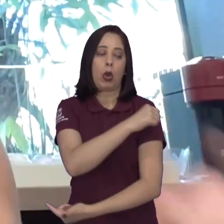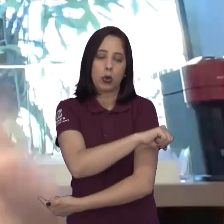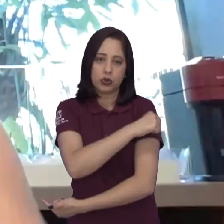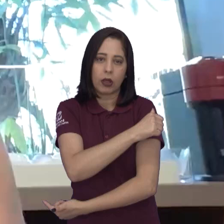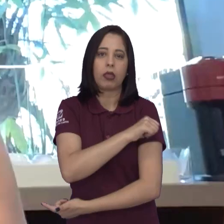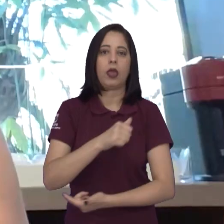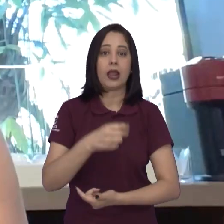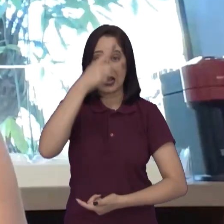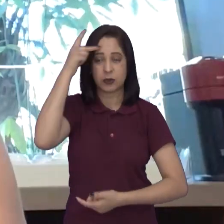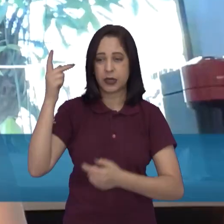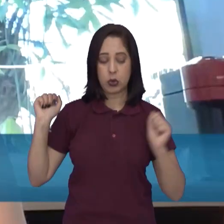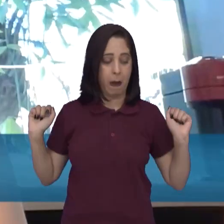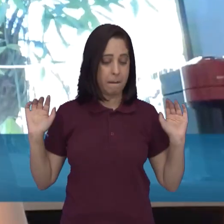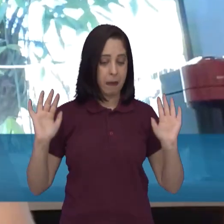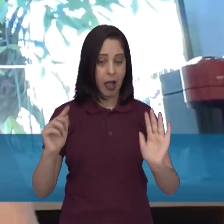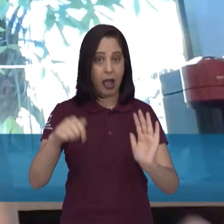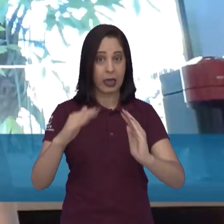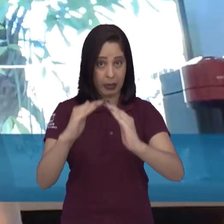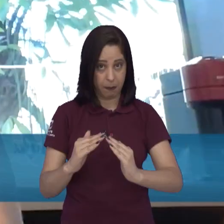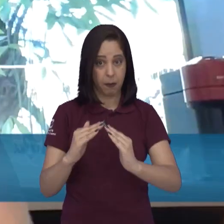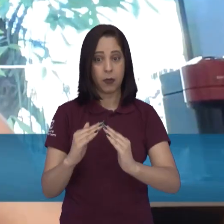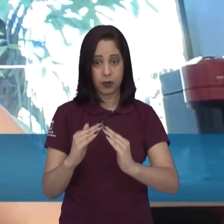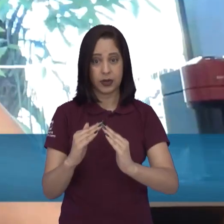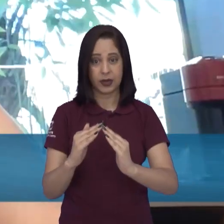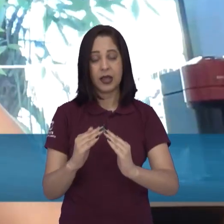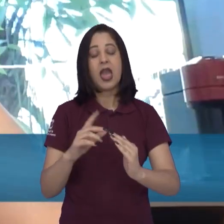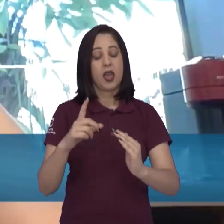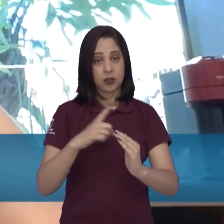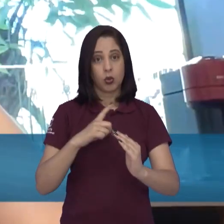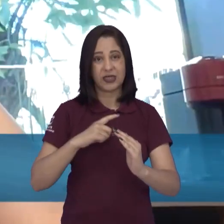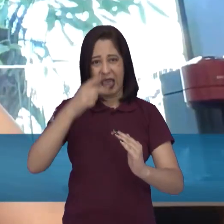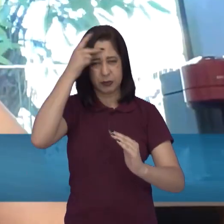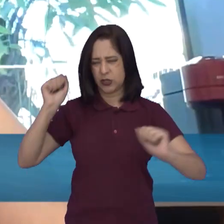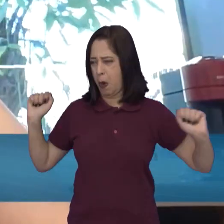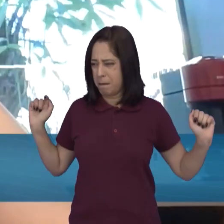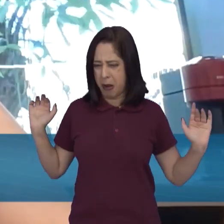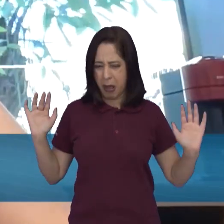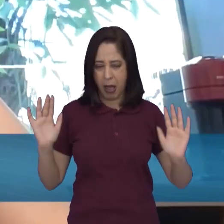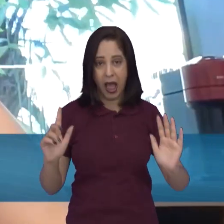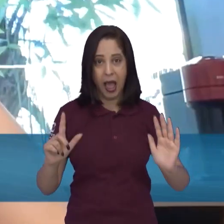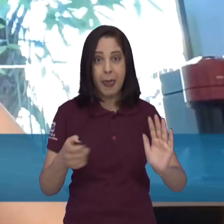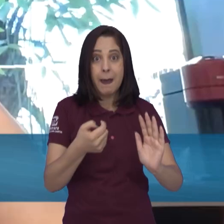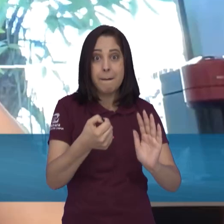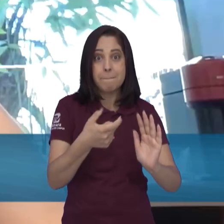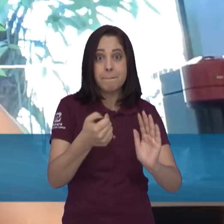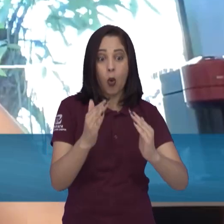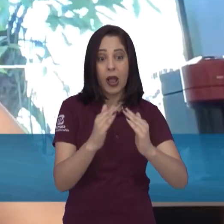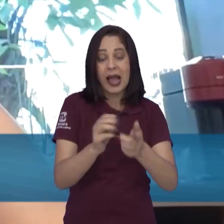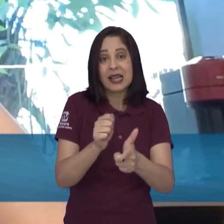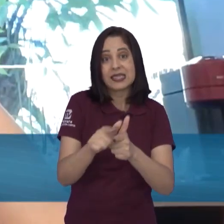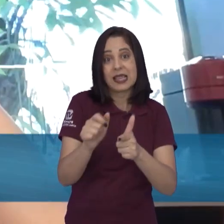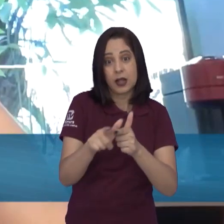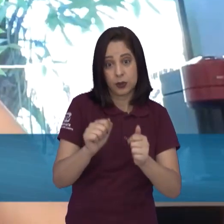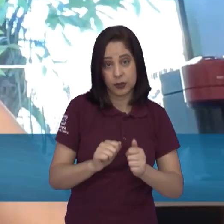acaba tendo uma demanda muito grande e uma pouca oferta. Então quando eu penso na parte de aluguéis, hoje eu tenho uma demanda